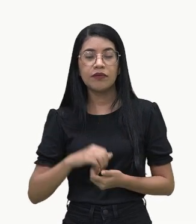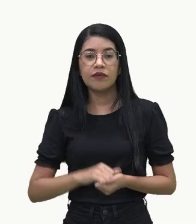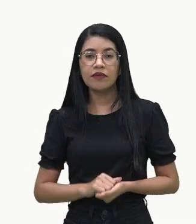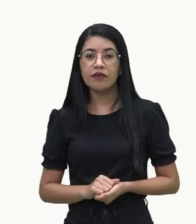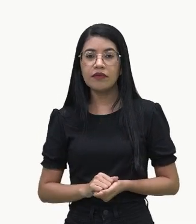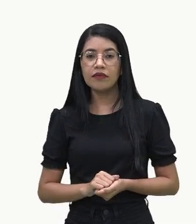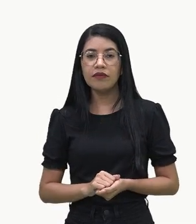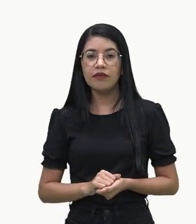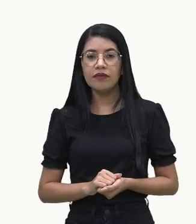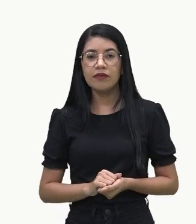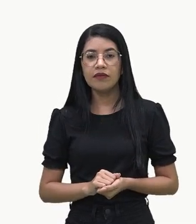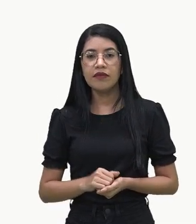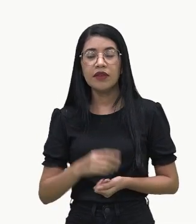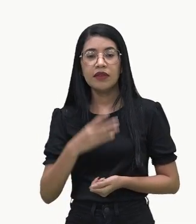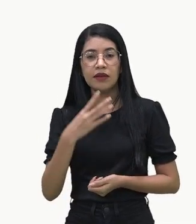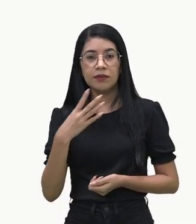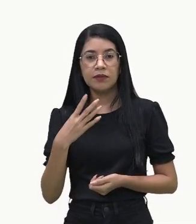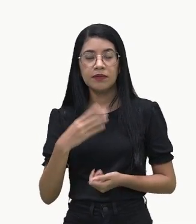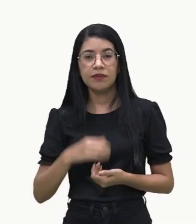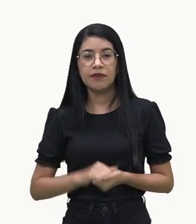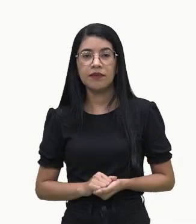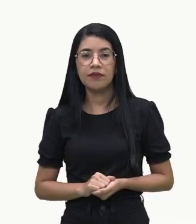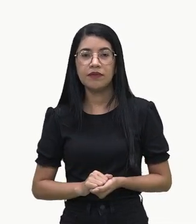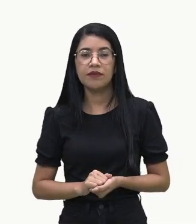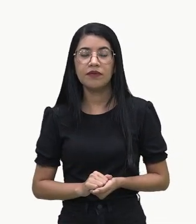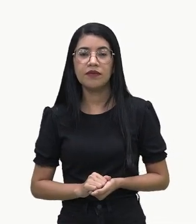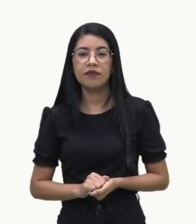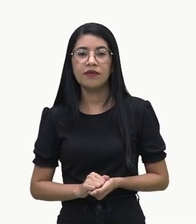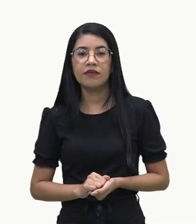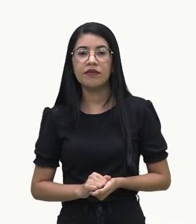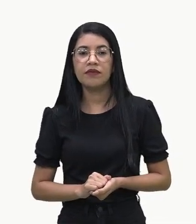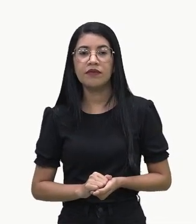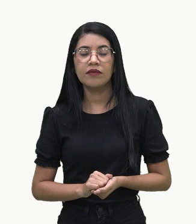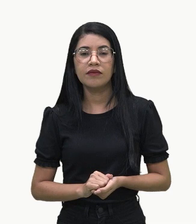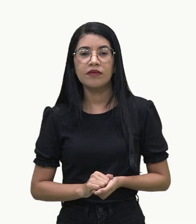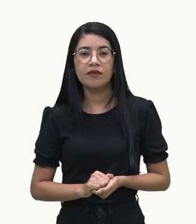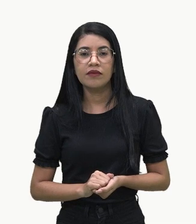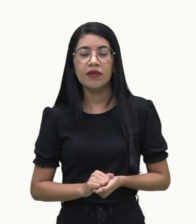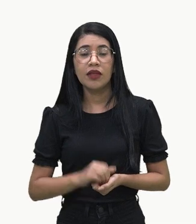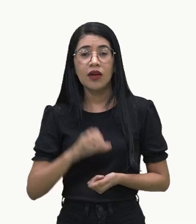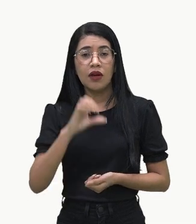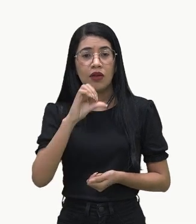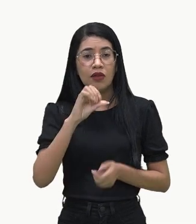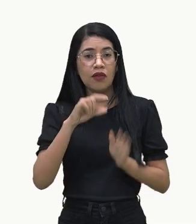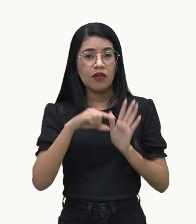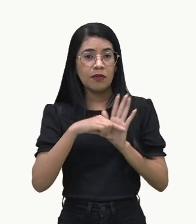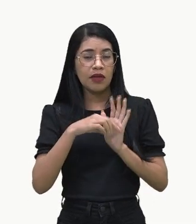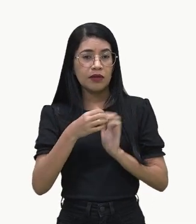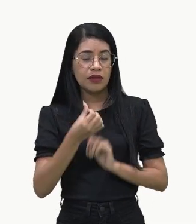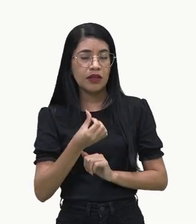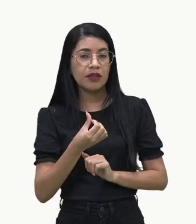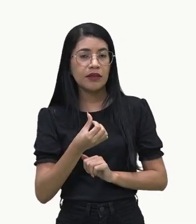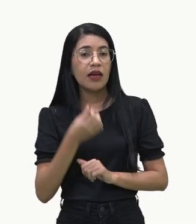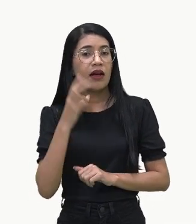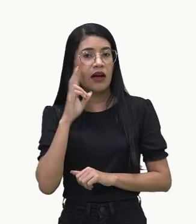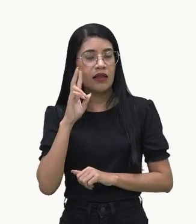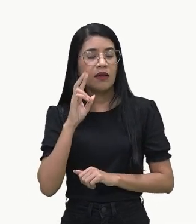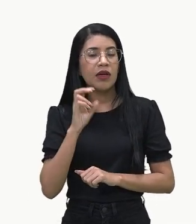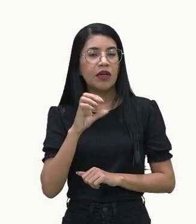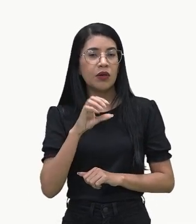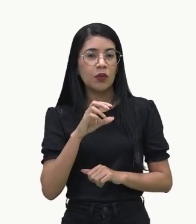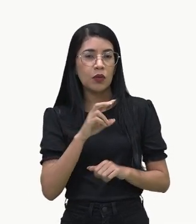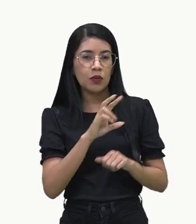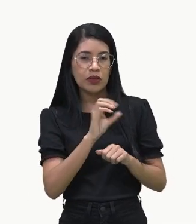aí com o 4. O 9 menos o 6, lembre que o 0 pegou